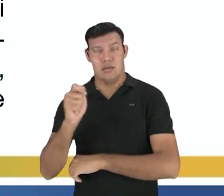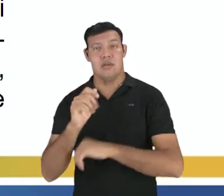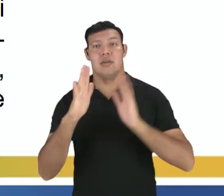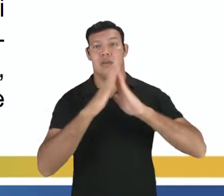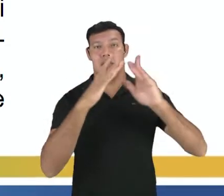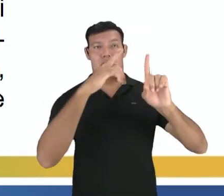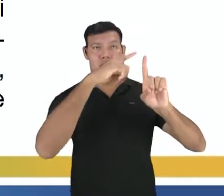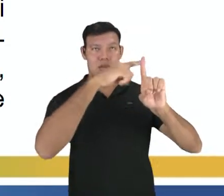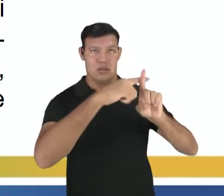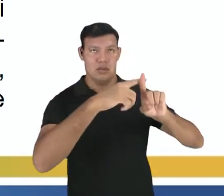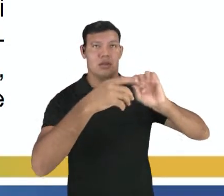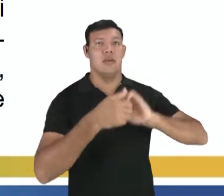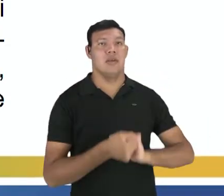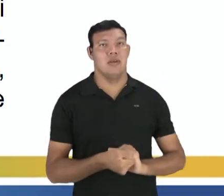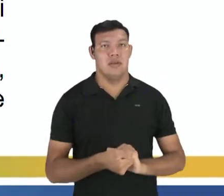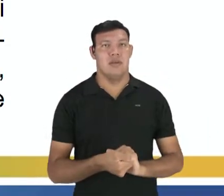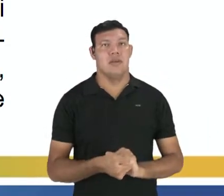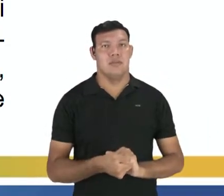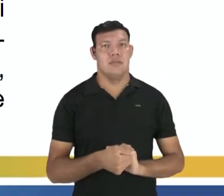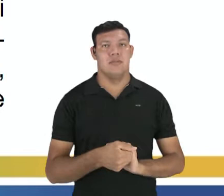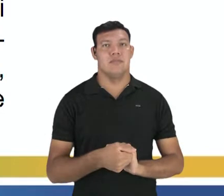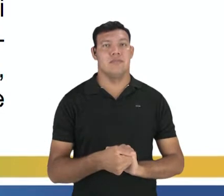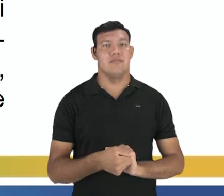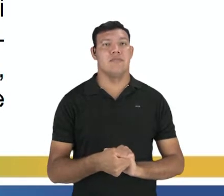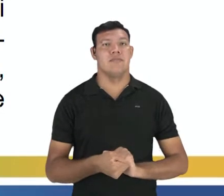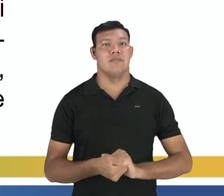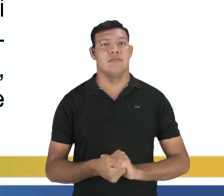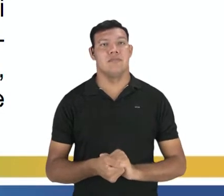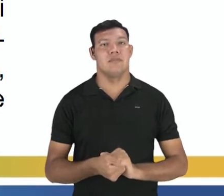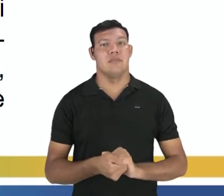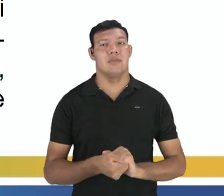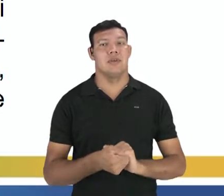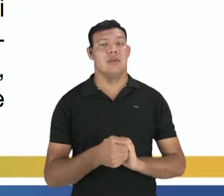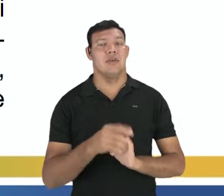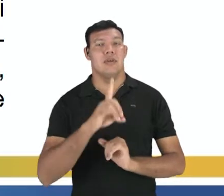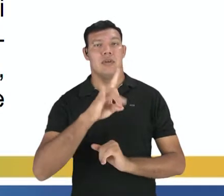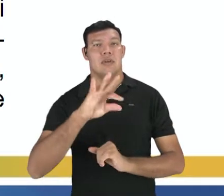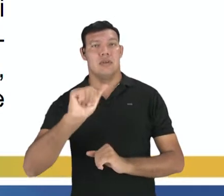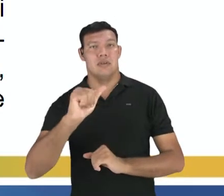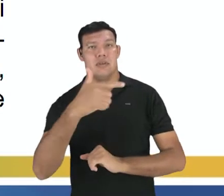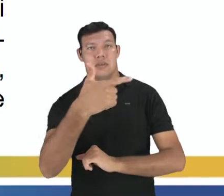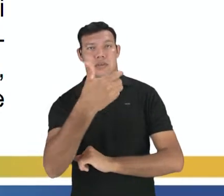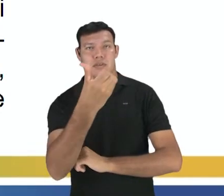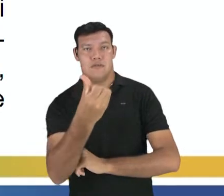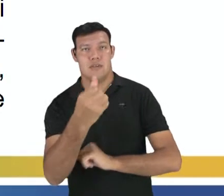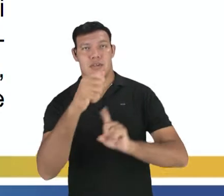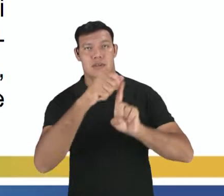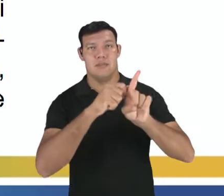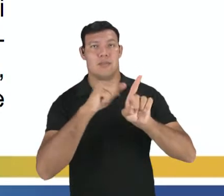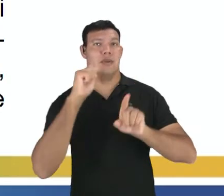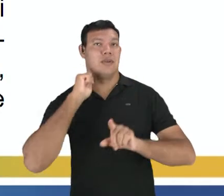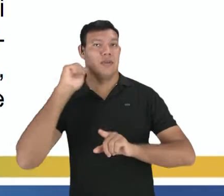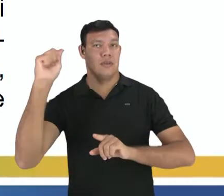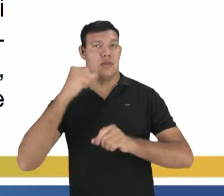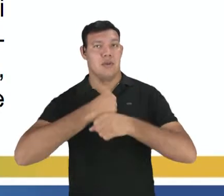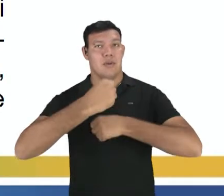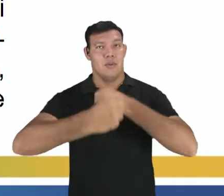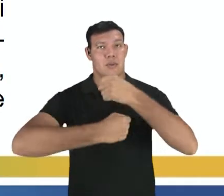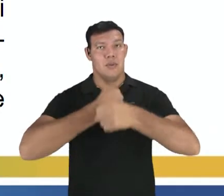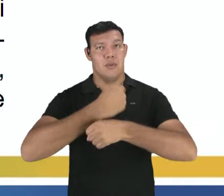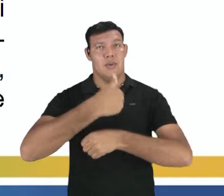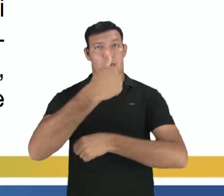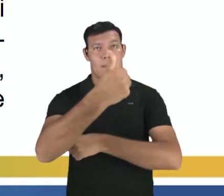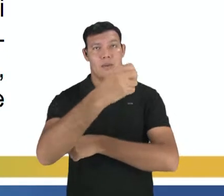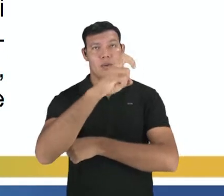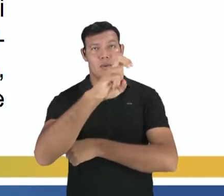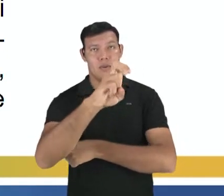em Stratford-upon-Avon, em 26 de abril de 1564. E a partir